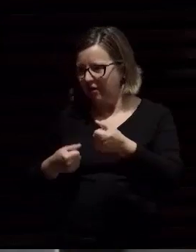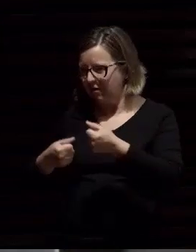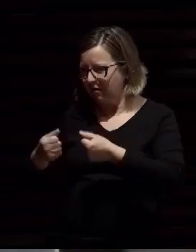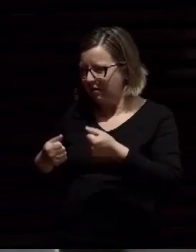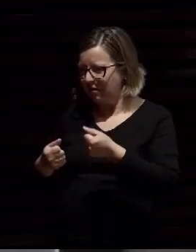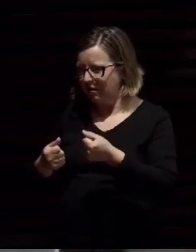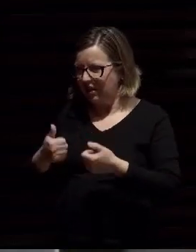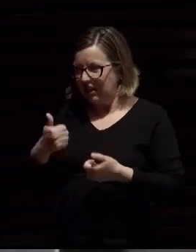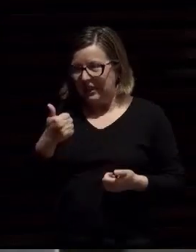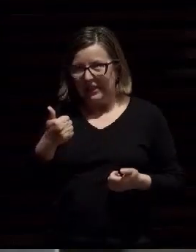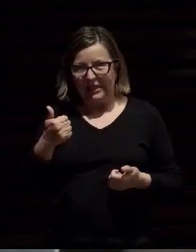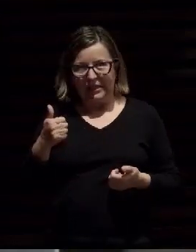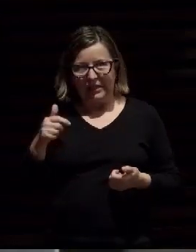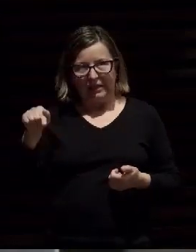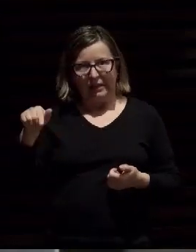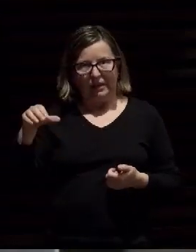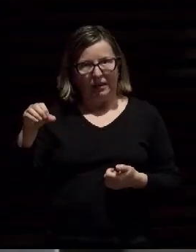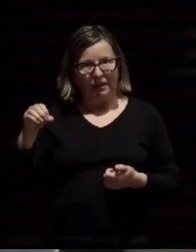170 quilômetros.